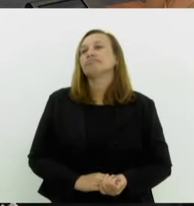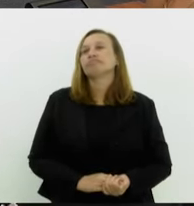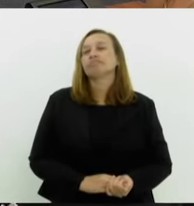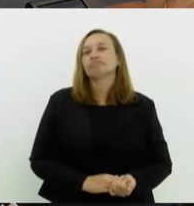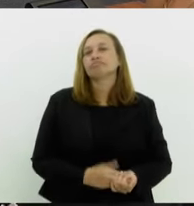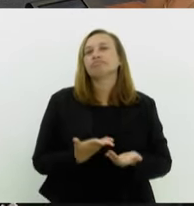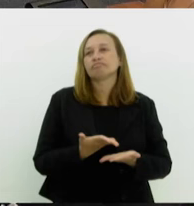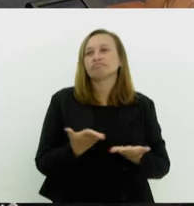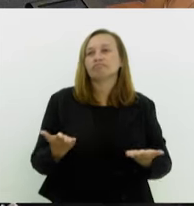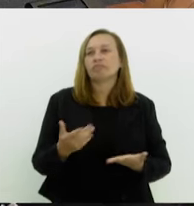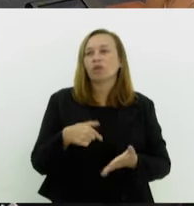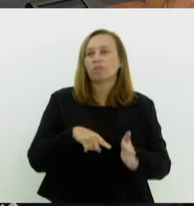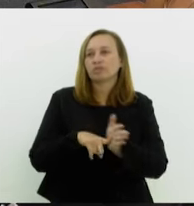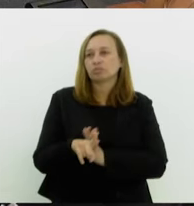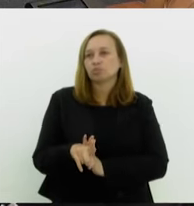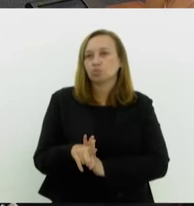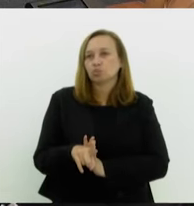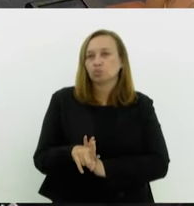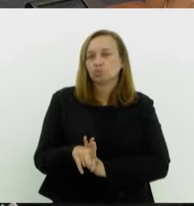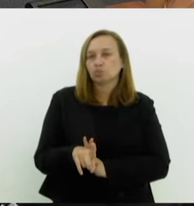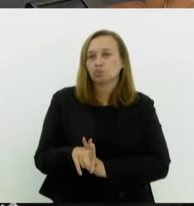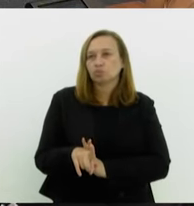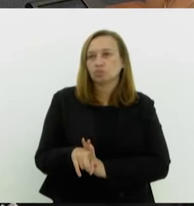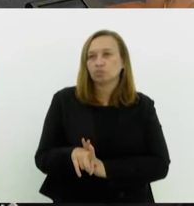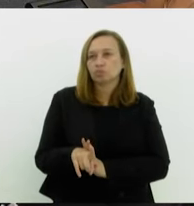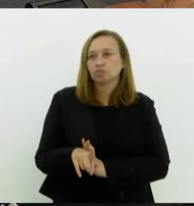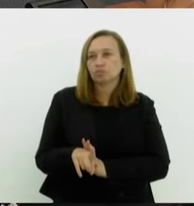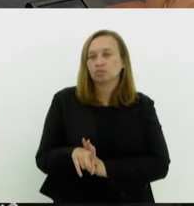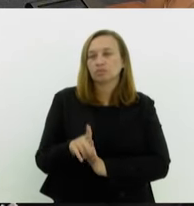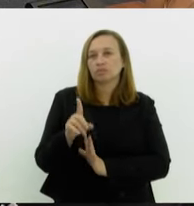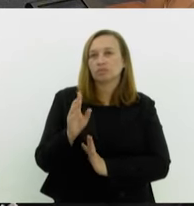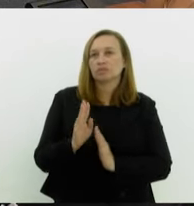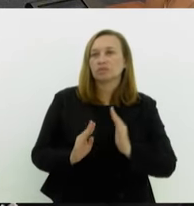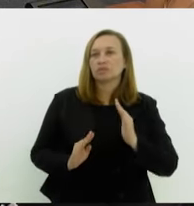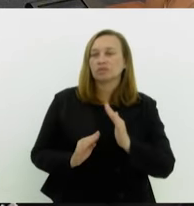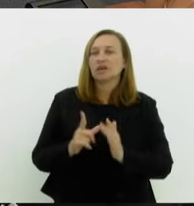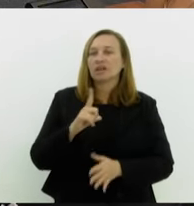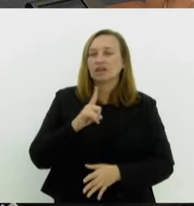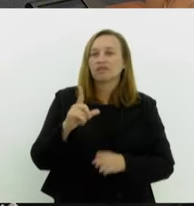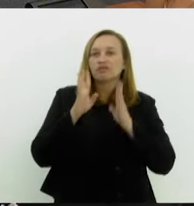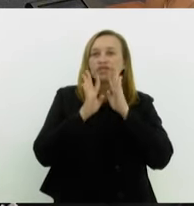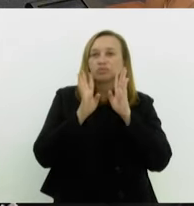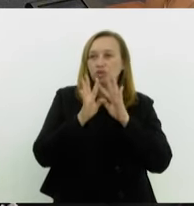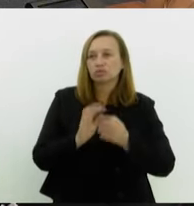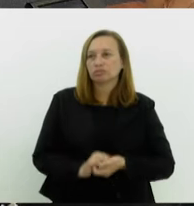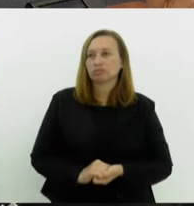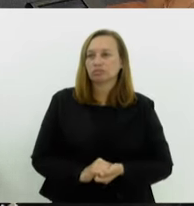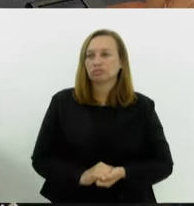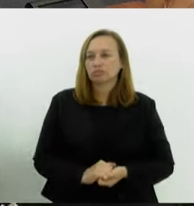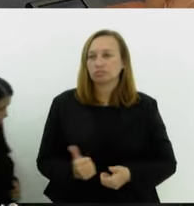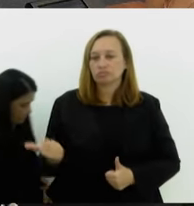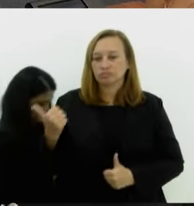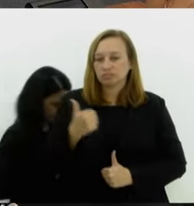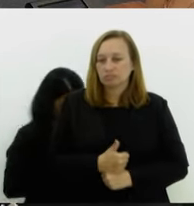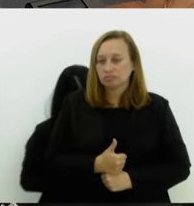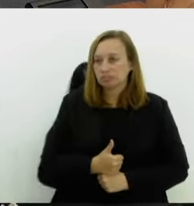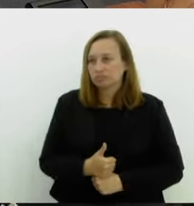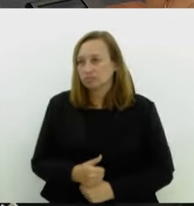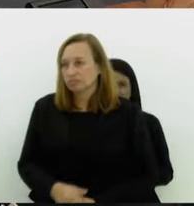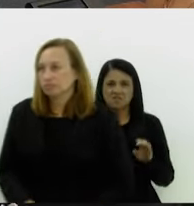vocês hoje deixa fazer uma pergunta caso alguém não saiba que que é a meta quem tem o Facebook ou tem ou já